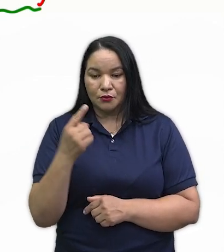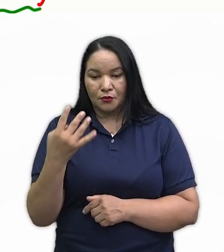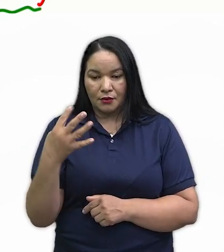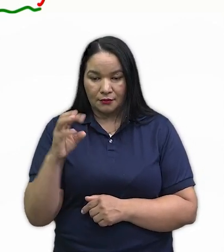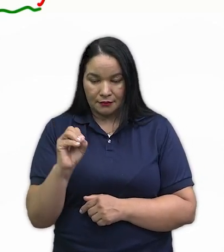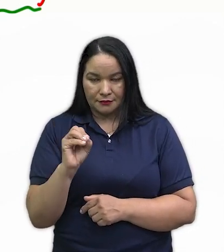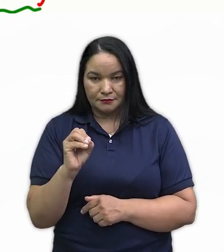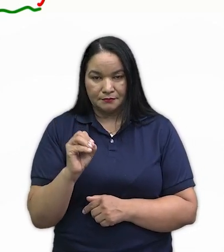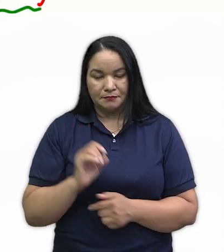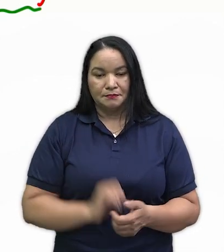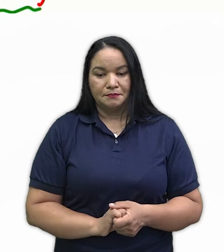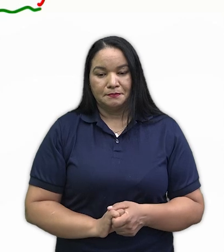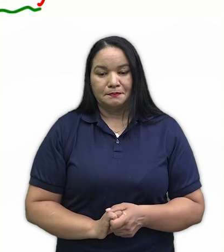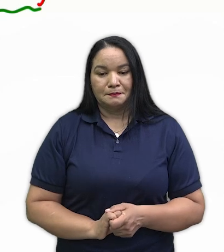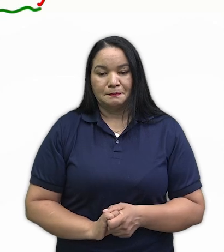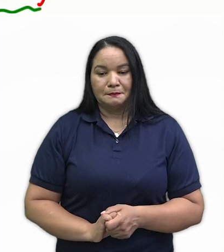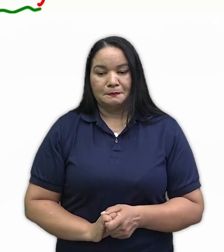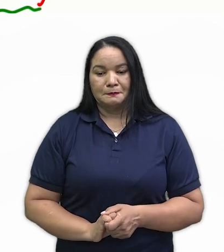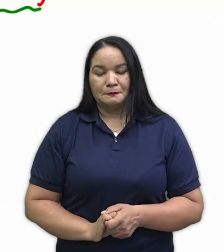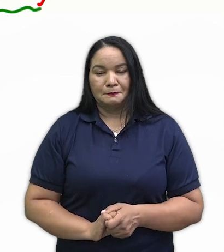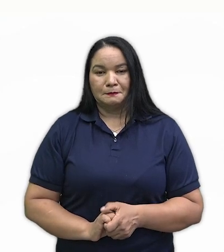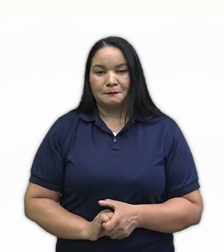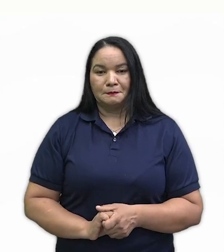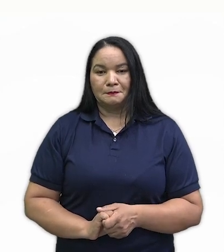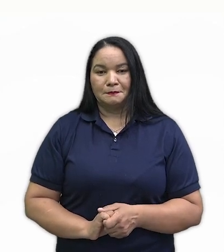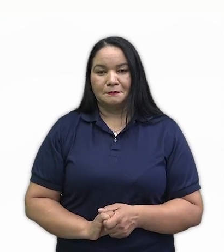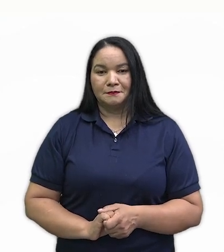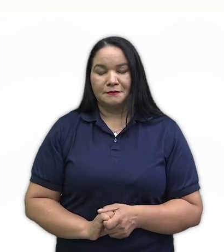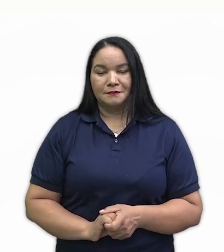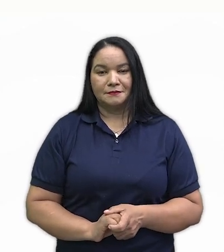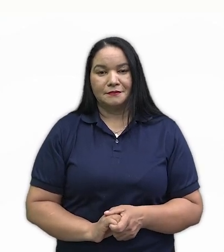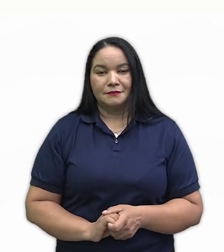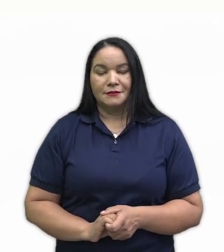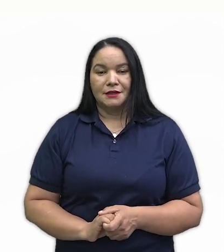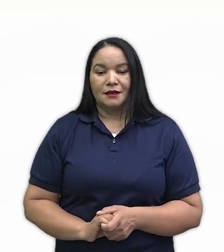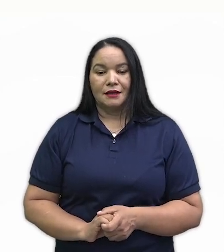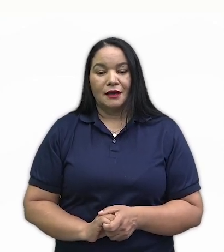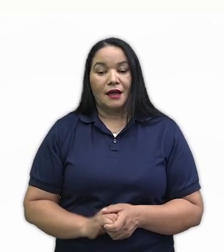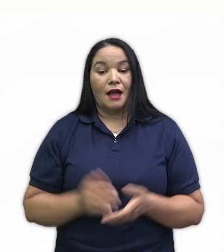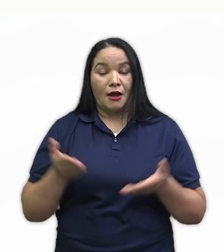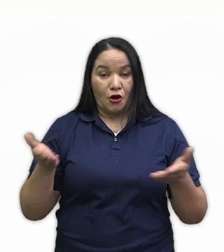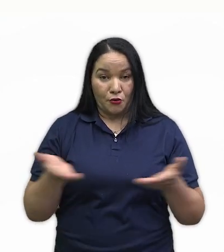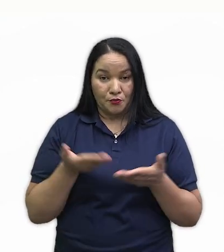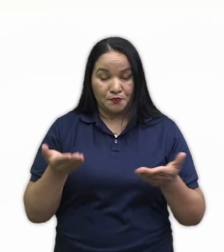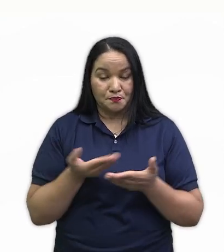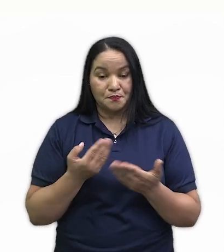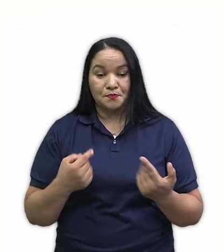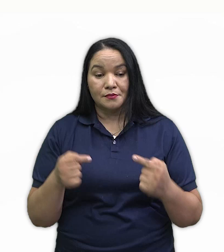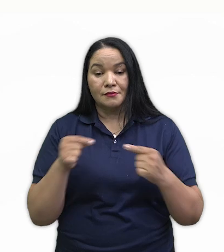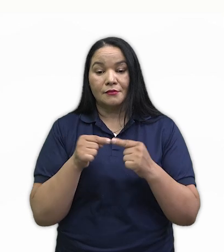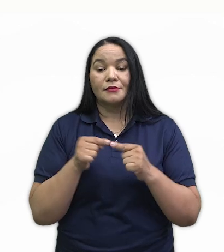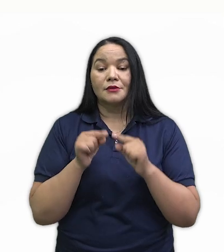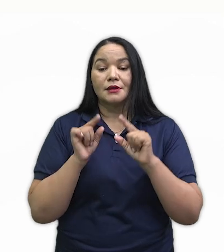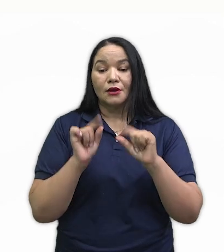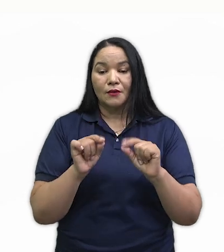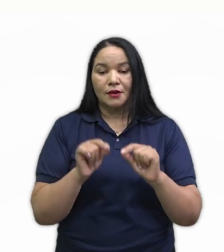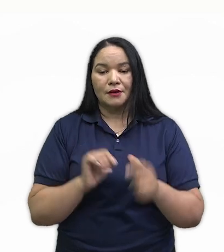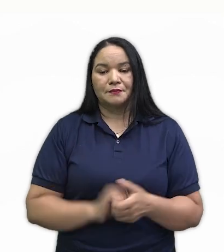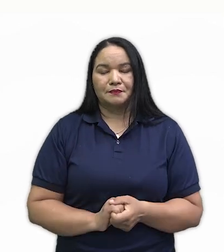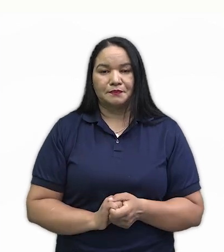1,118140. Perfeito? Perfeito. Agora, o próximo passo é o seguinte: eu